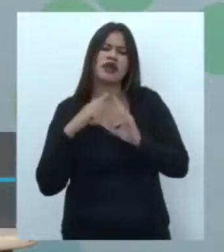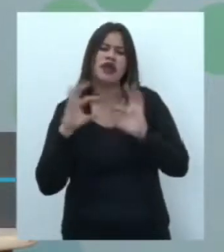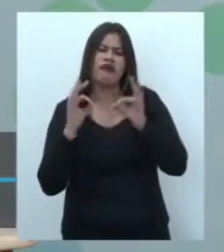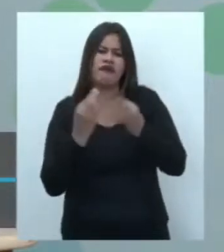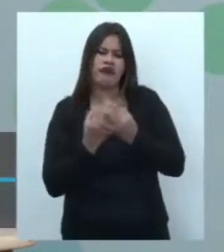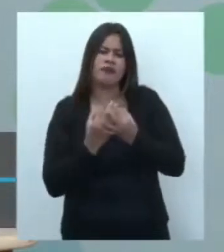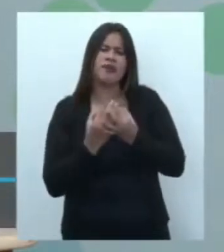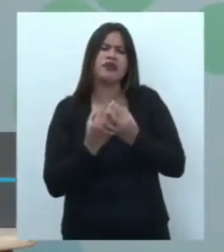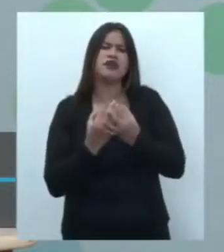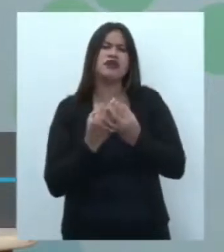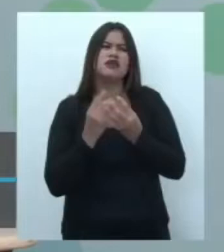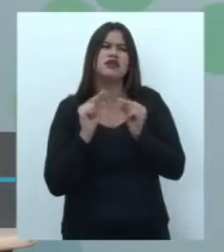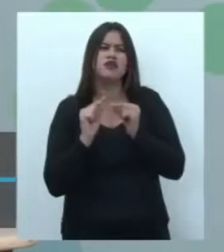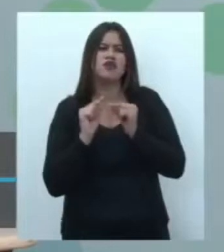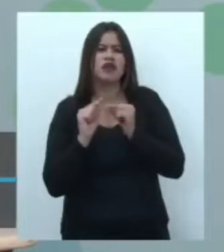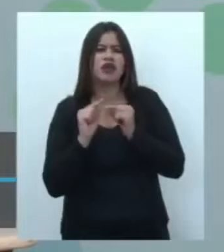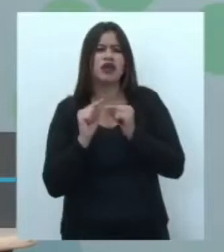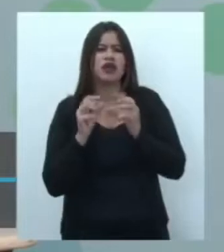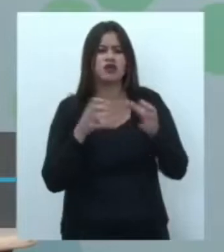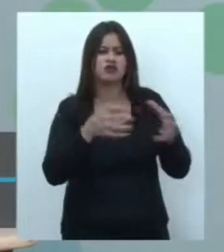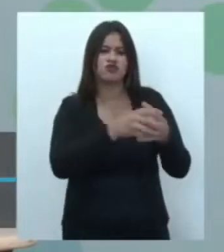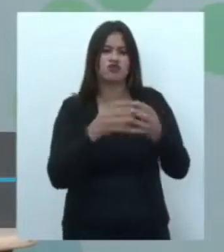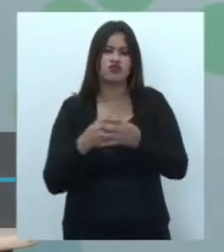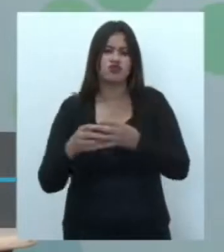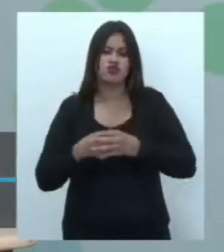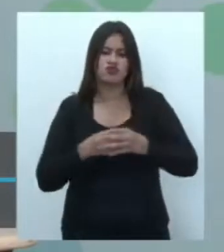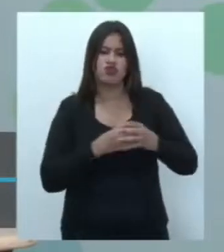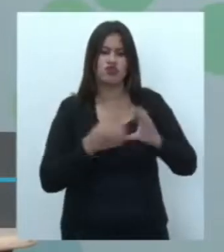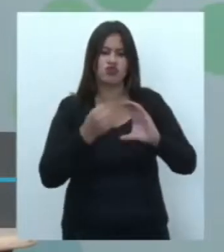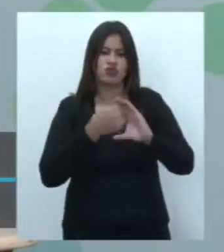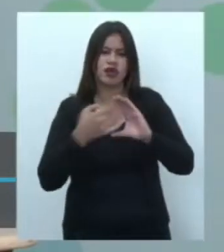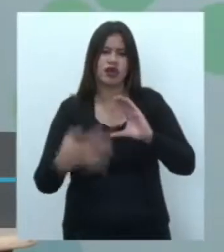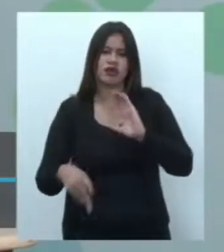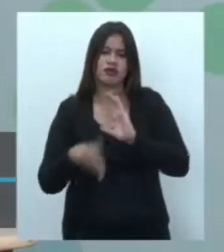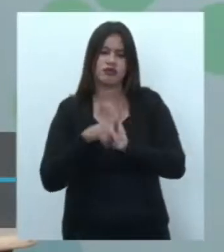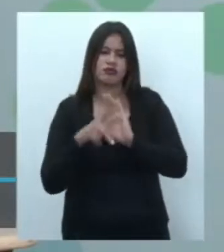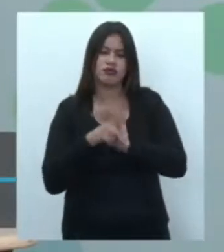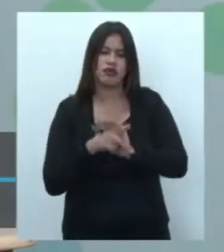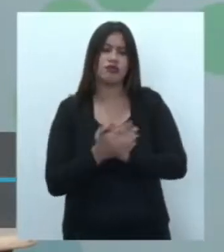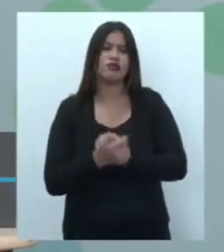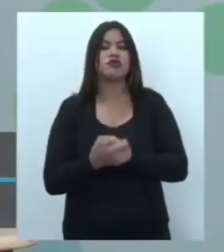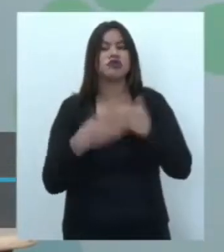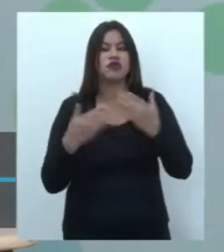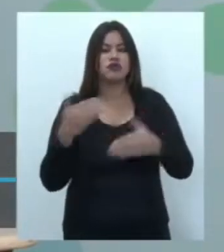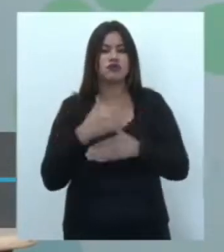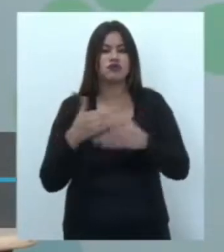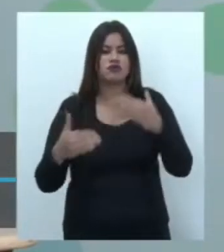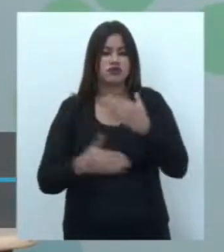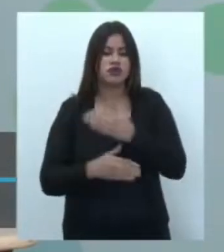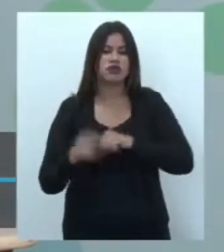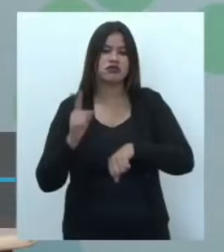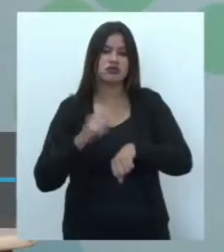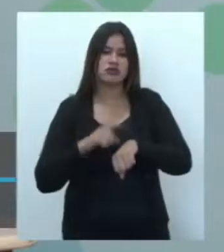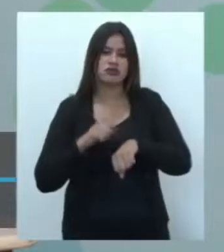de vocês, de alguns dessas características que a professora Andréia apresentou. Então, vai ficar para vocês na tela esse